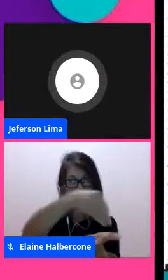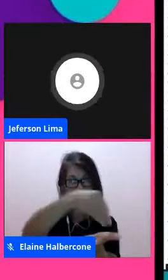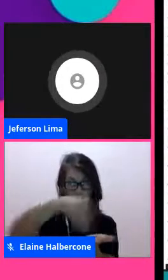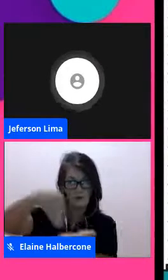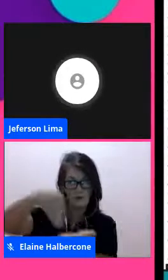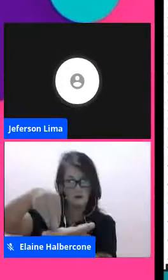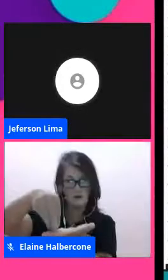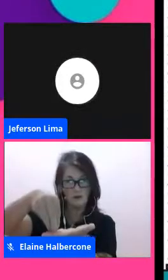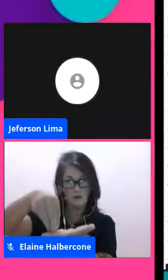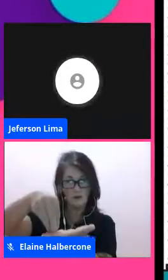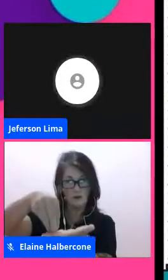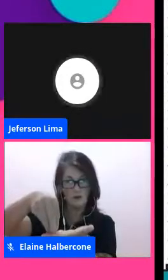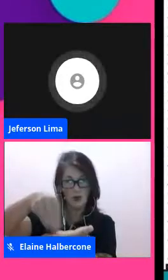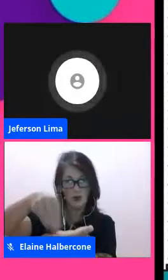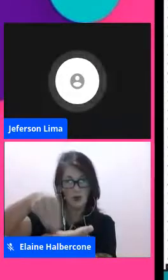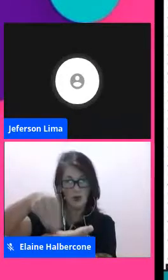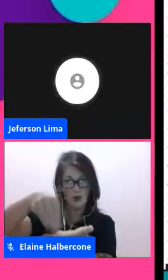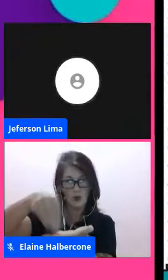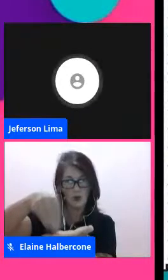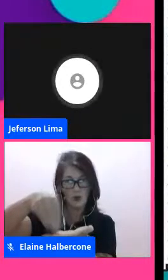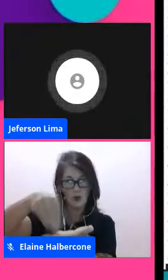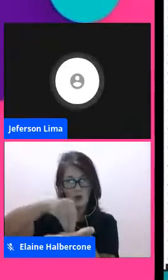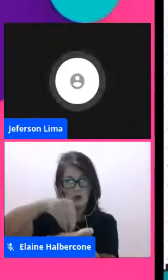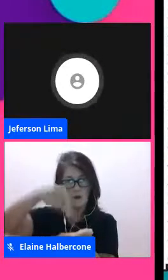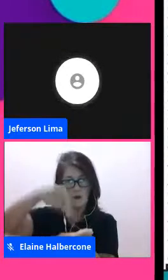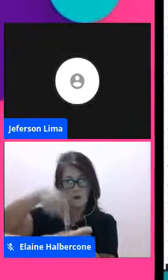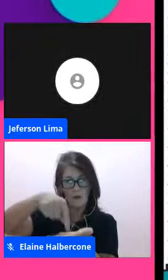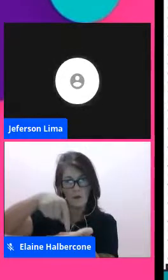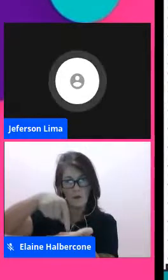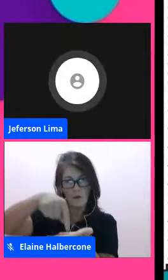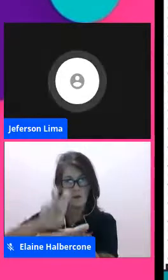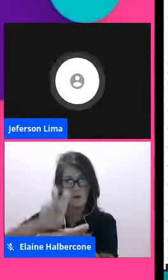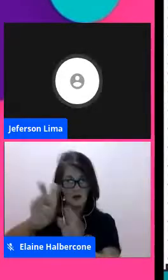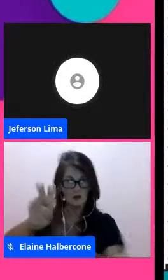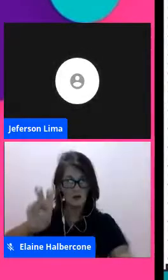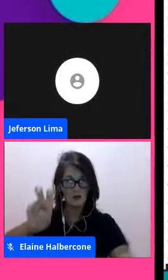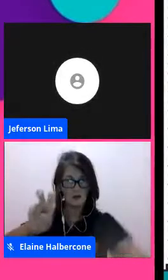falando que ele vai ser agora o pino 5. E eu também vou. Deixa eu trocar aqui, né?